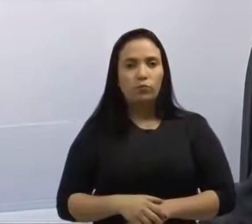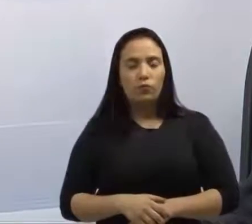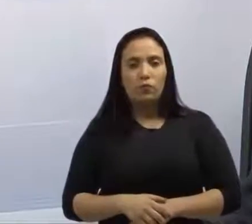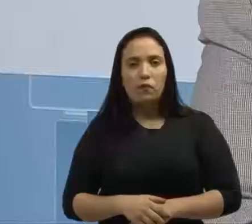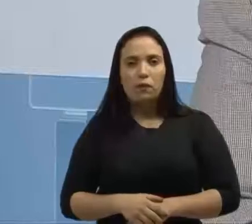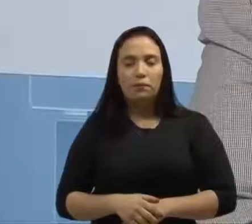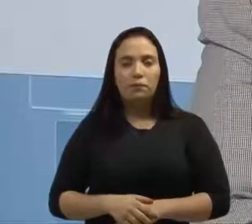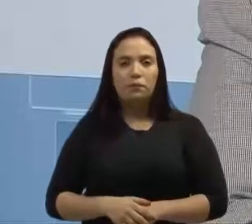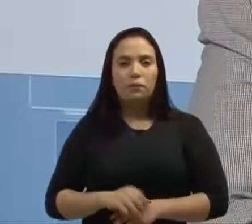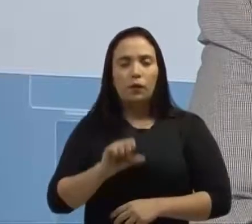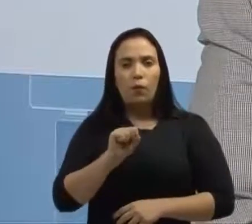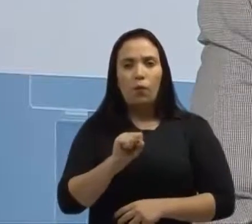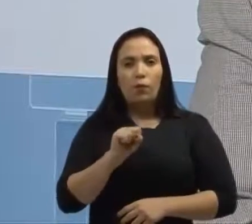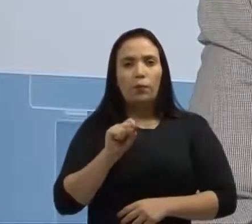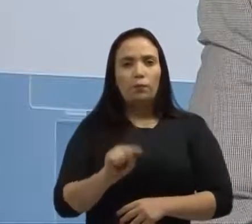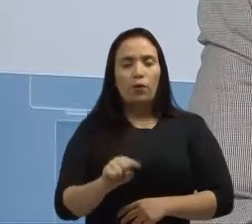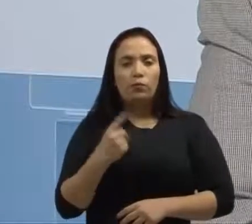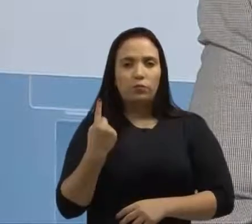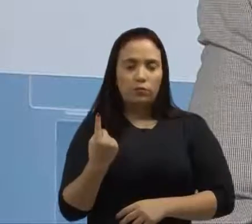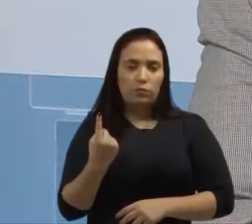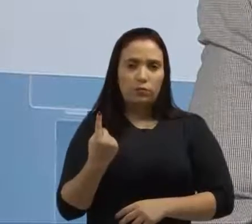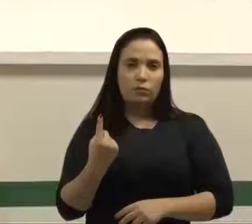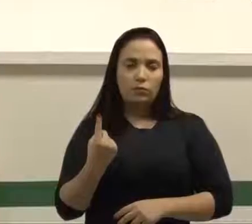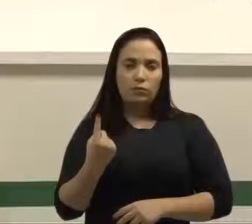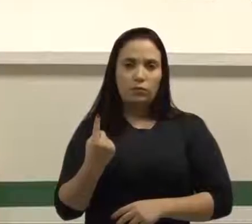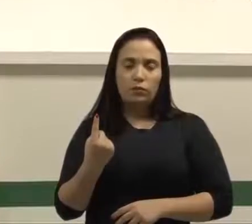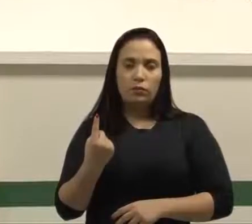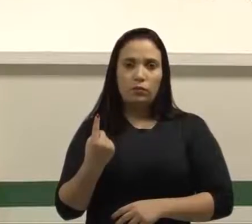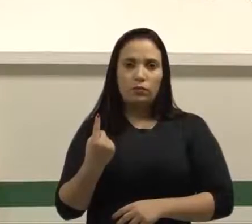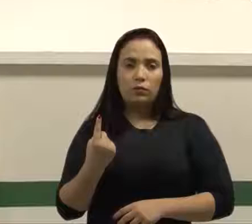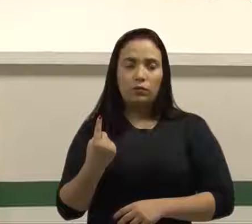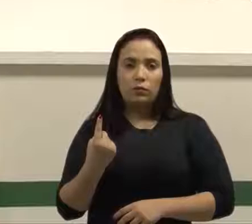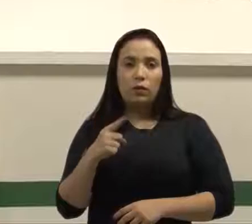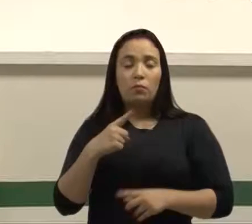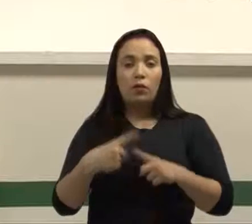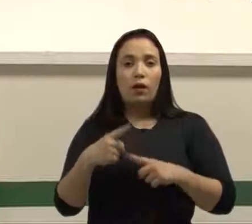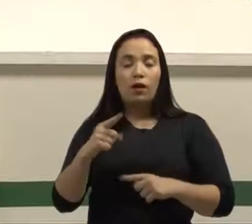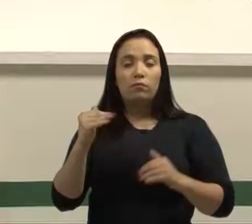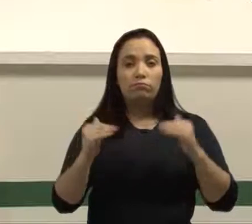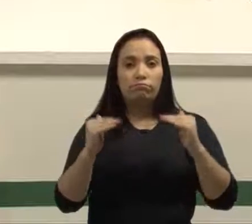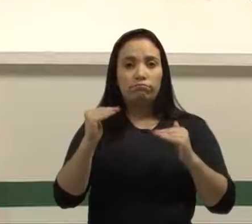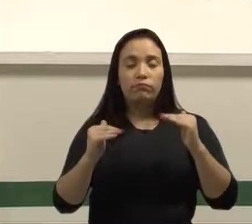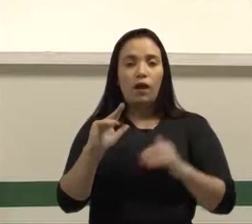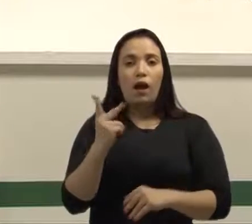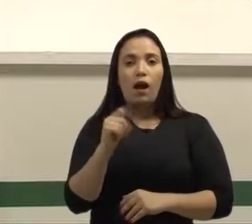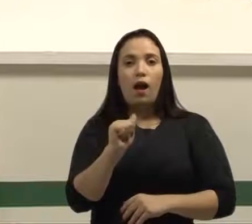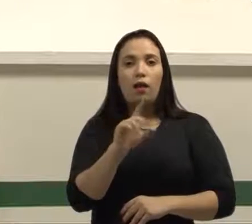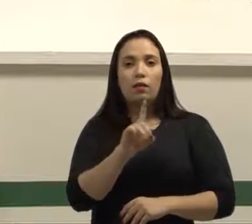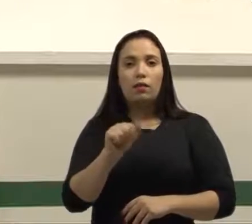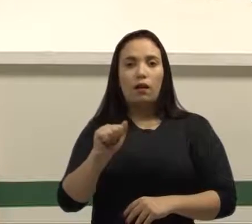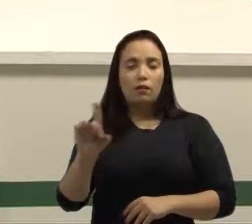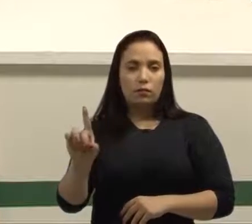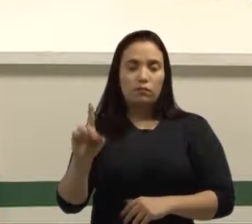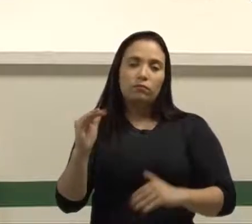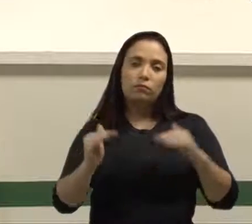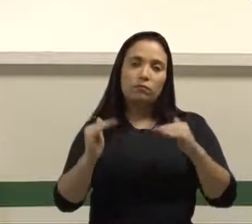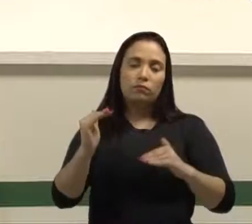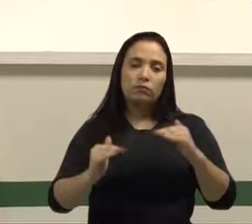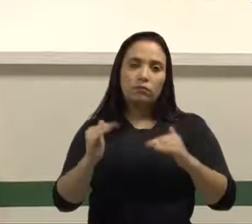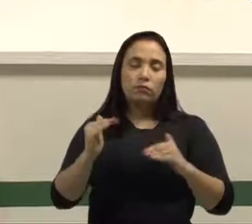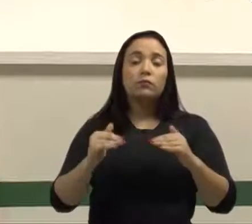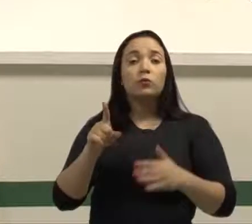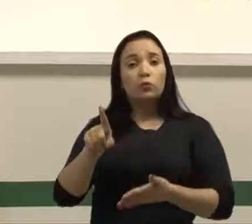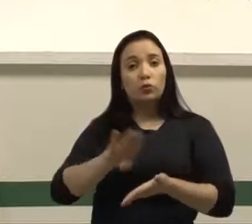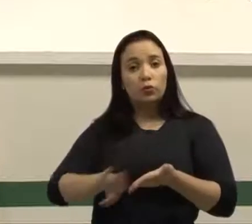8 e 8 ponto... Ponto 1. Nesse caso aqui, porque quando ele concorre com o Fernando Haddad, mas quando você tira outros candidatos, ele dispara. Principalmente quando você